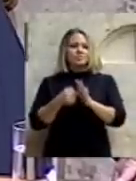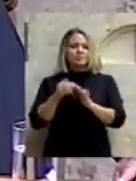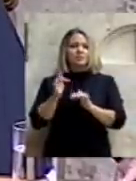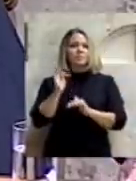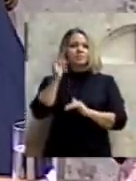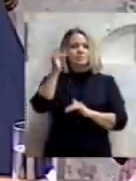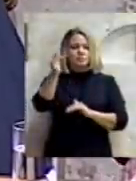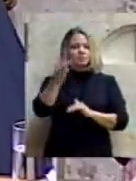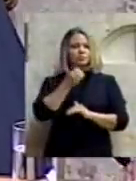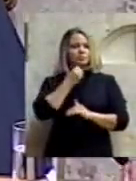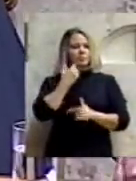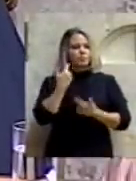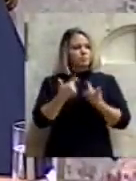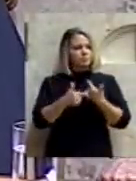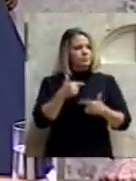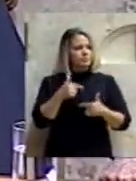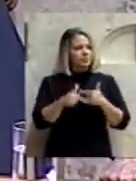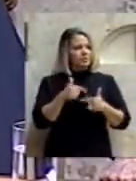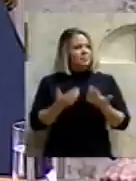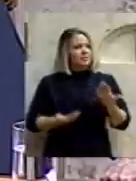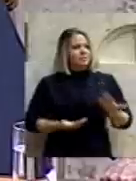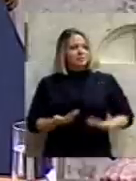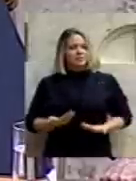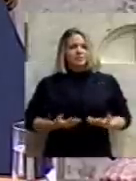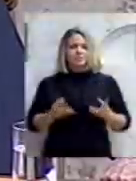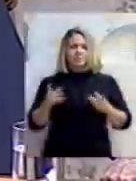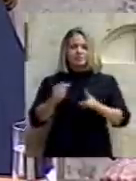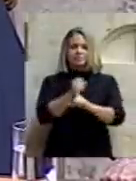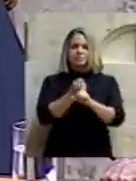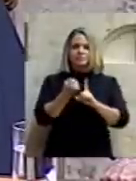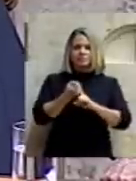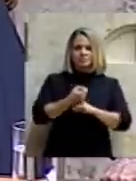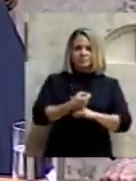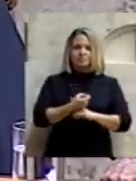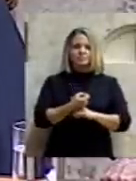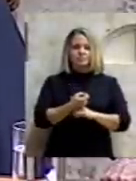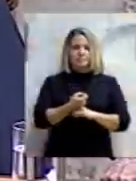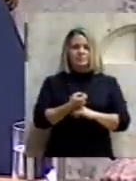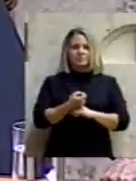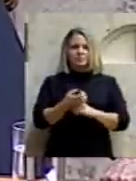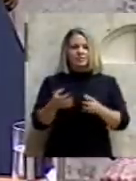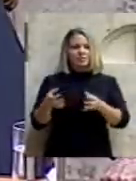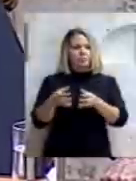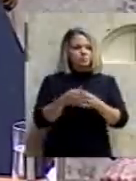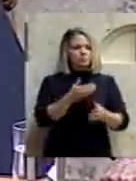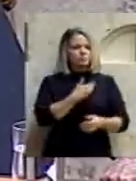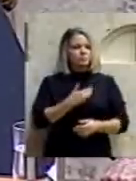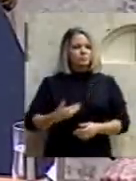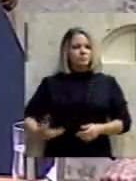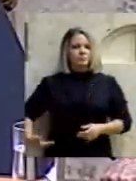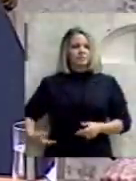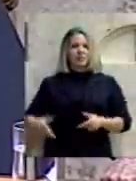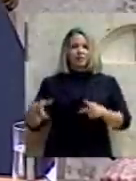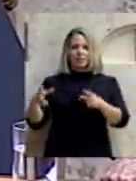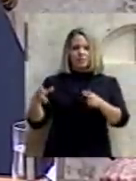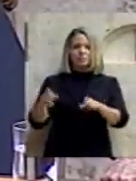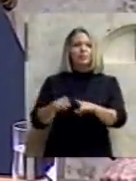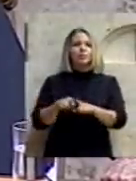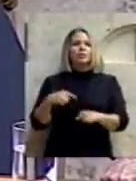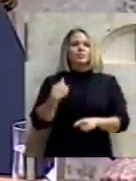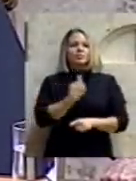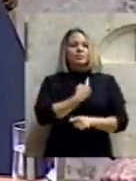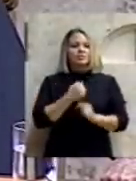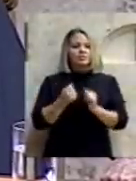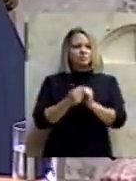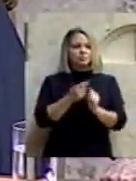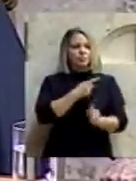bem servir a coisa pública, à sociedade, ao país, enfim. Assim, a renovação da